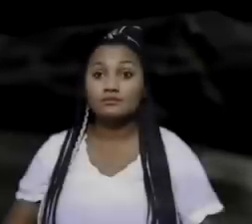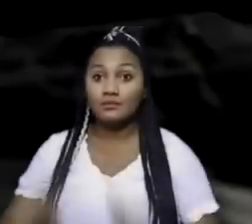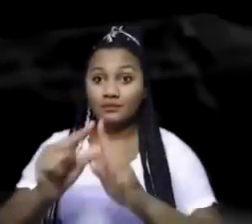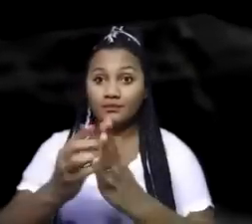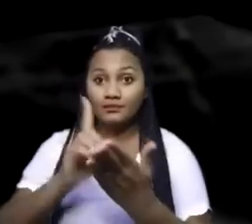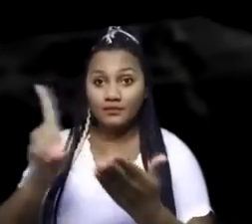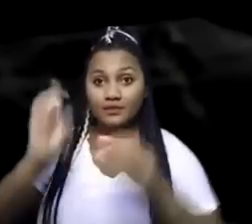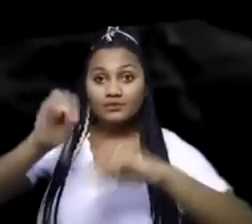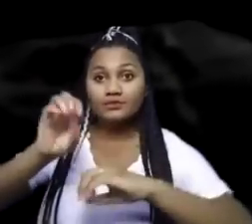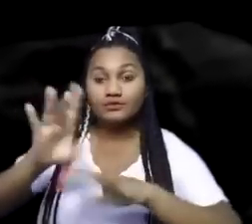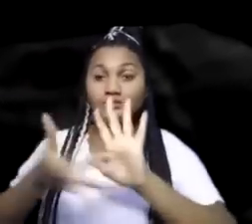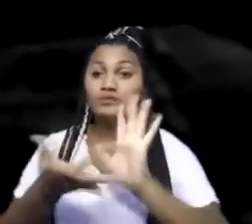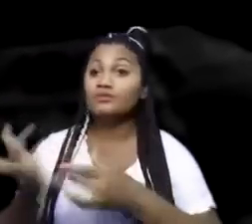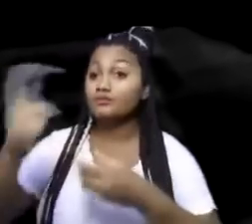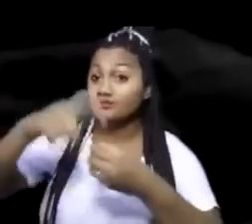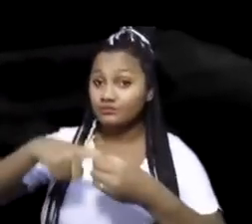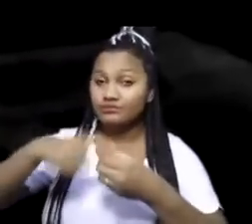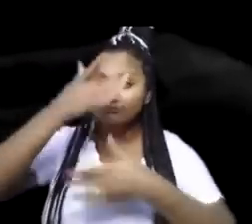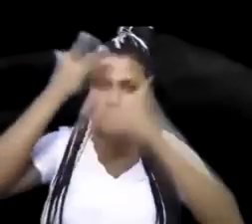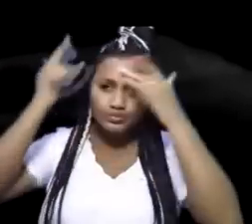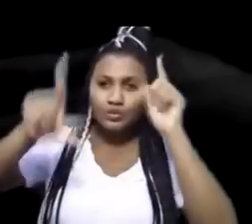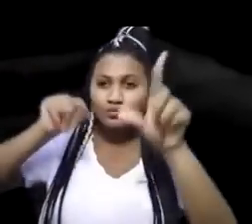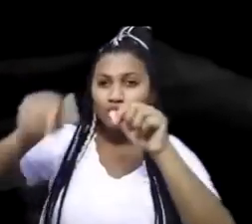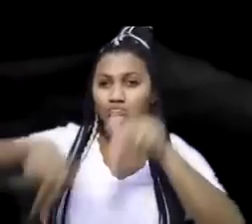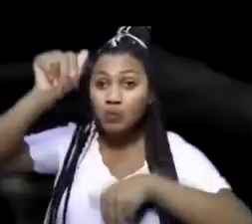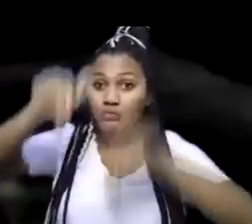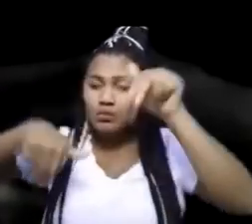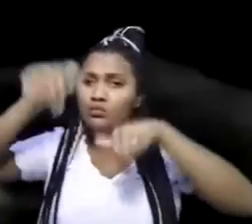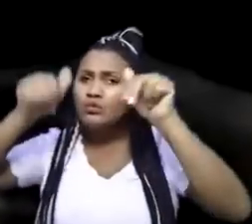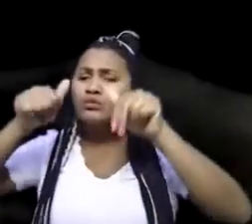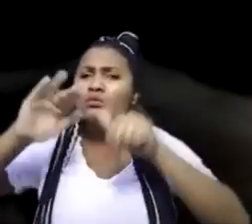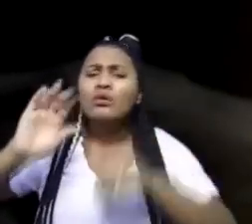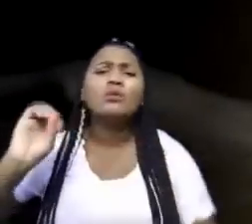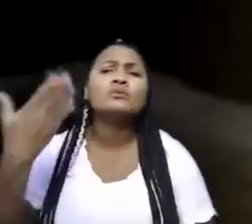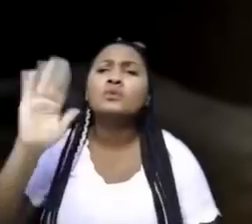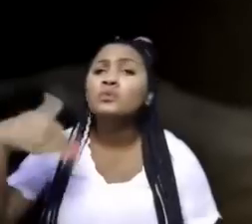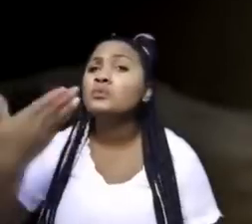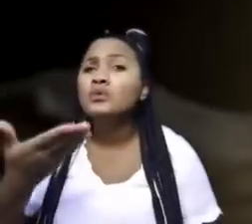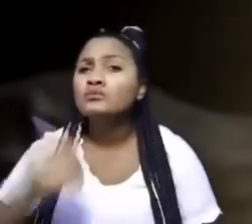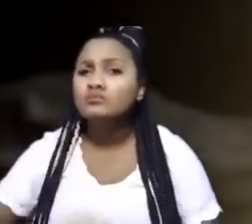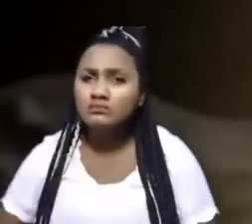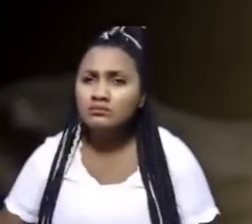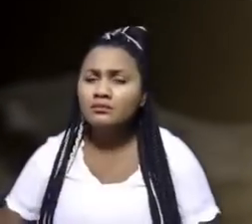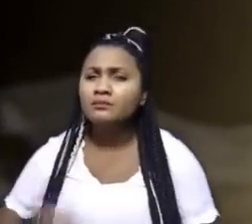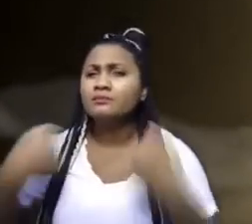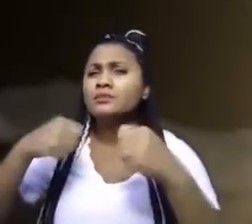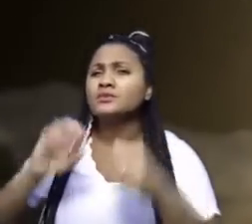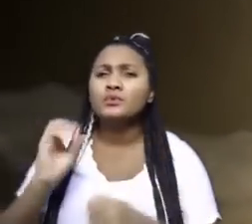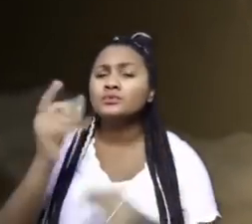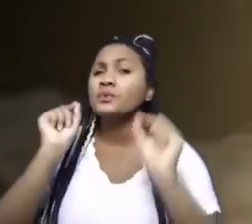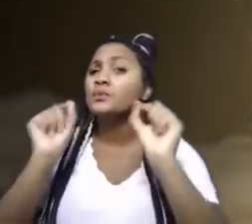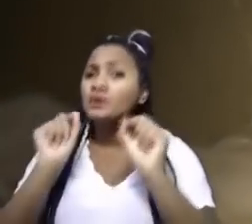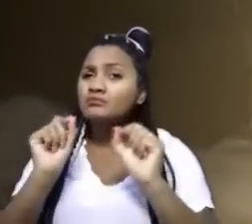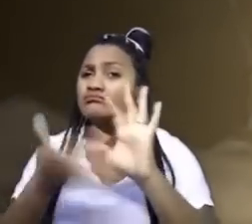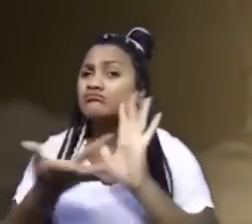A Bíblia ensina que Jesus voltará para arrebatar os seus escolhidos. Mas quando será isso? O que ainda precisa acontecer para